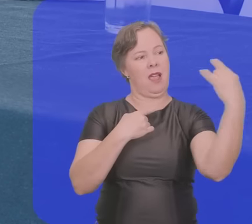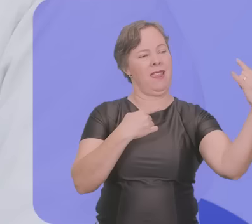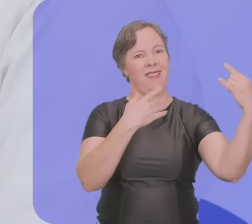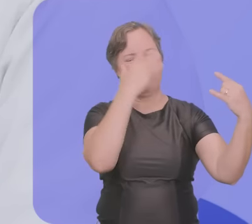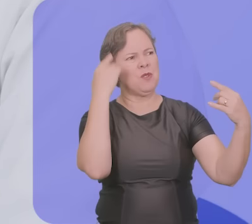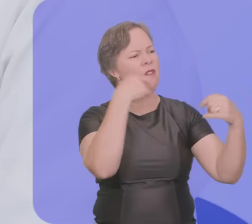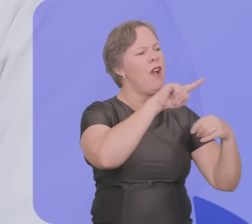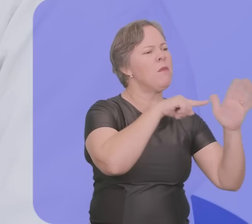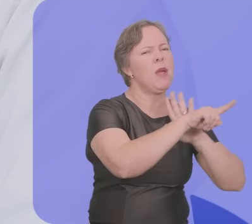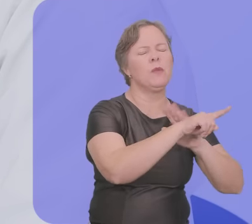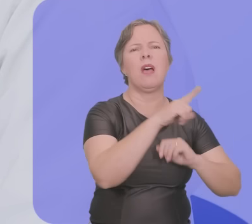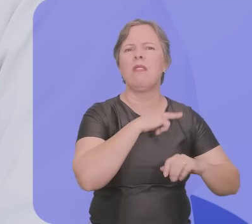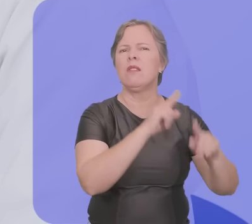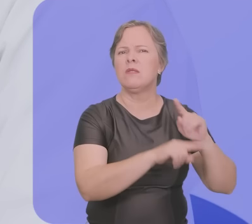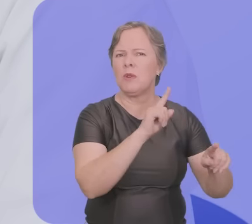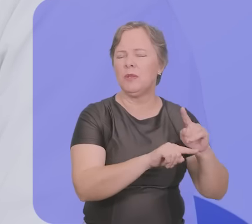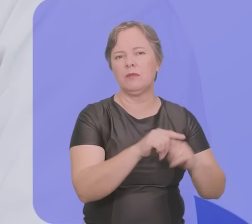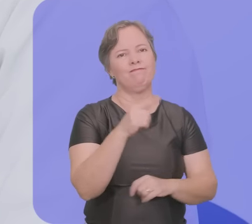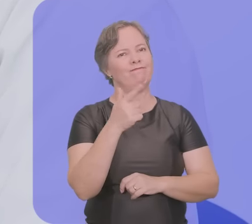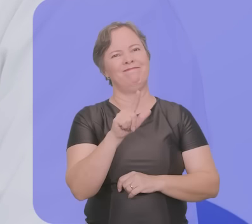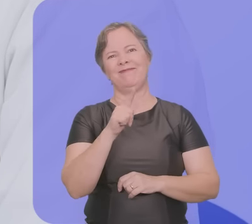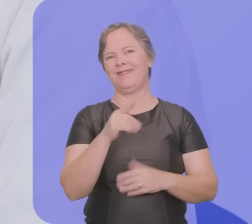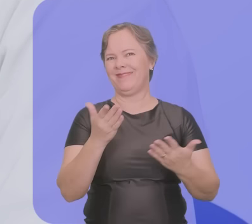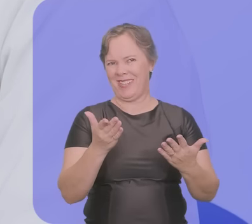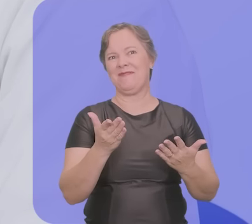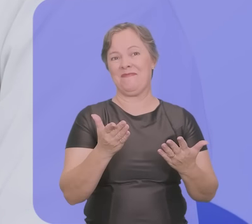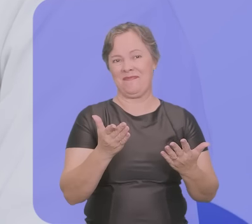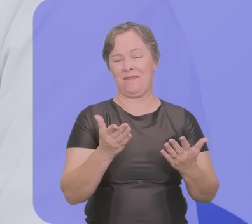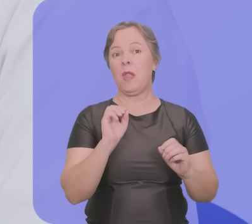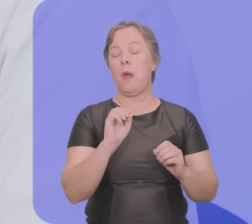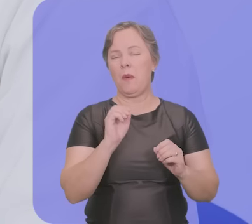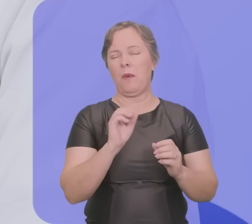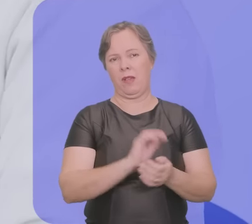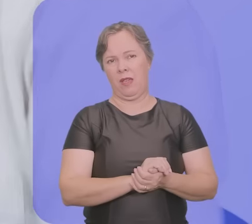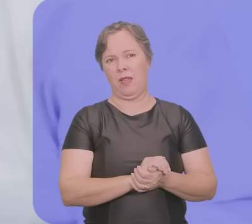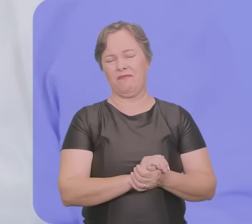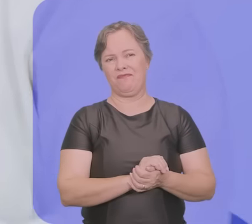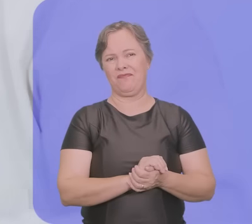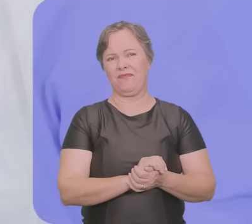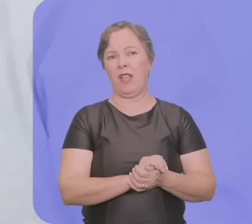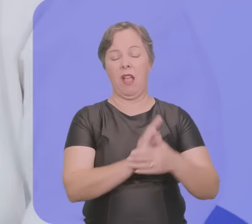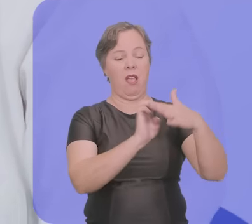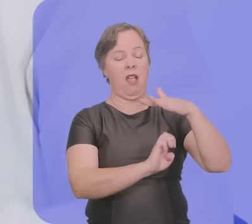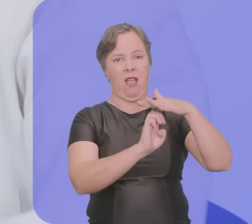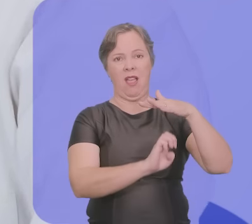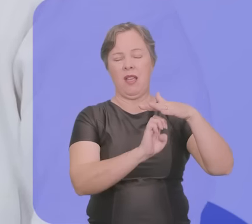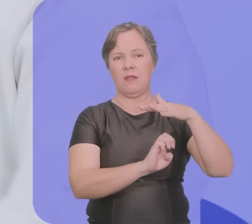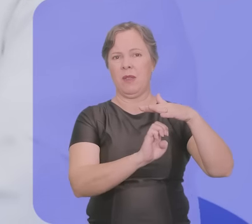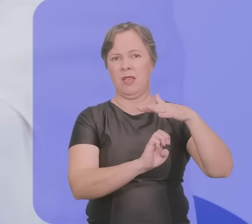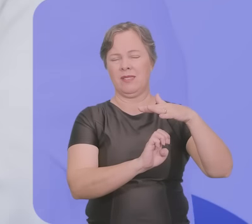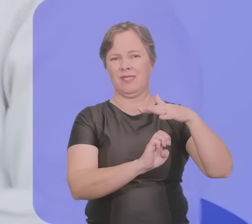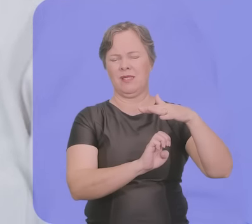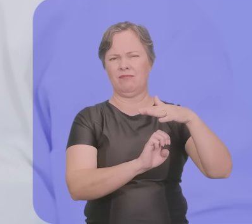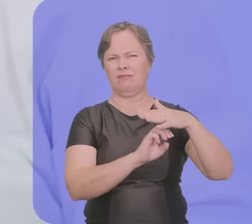perguntar se não tem determinado produto. Então, na medida que se a organização, a empresa, o empreendedor,